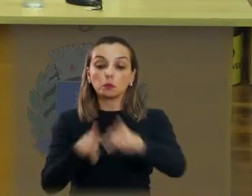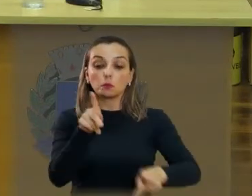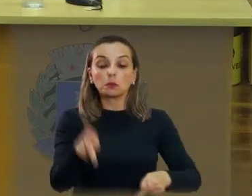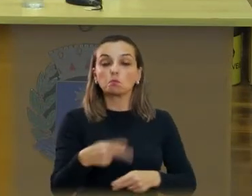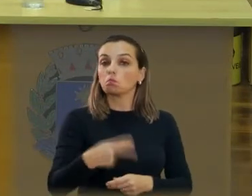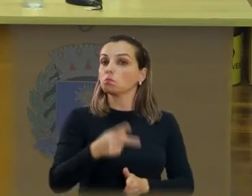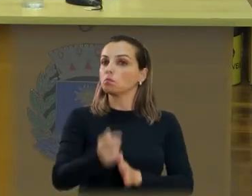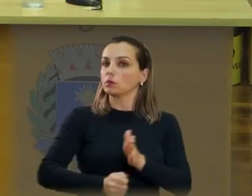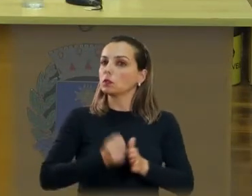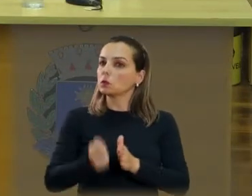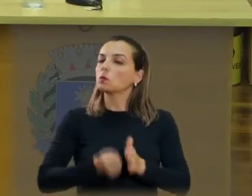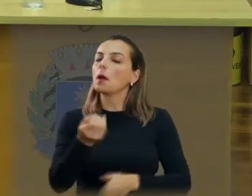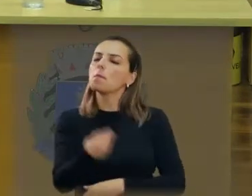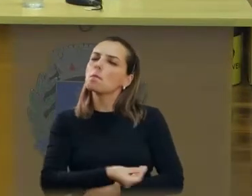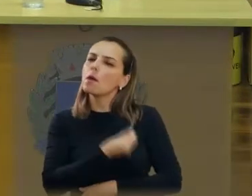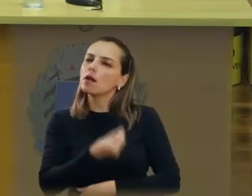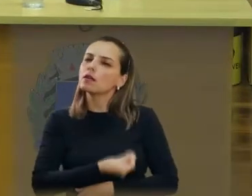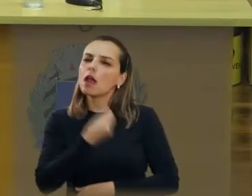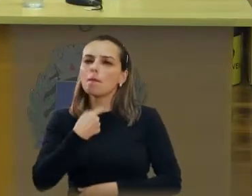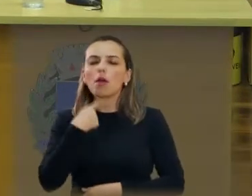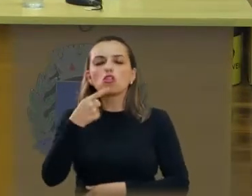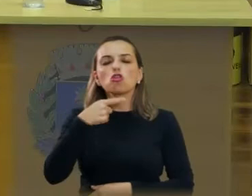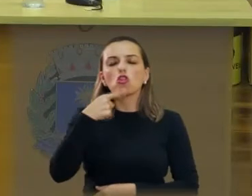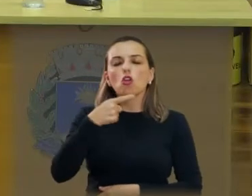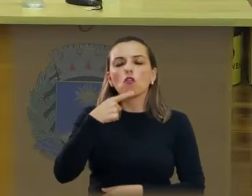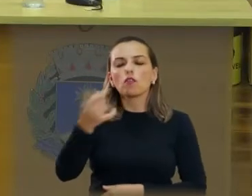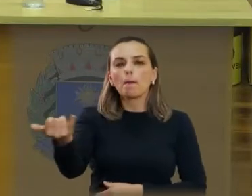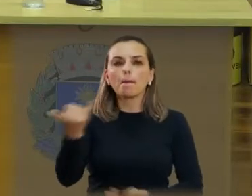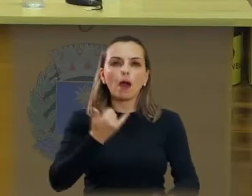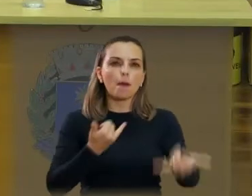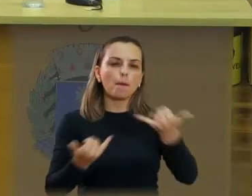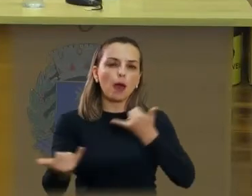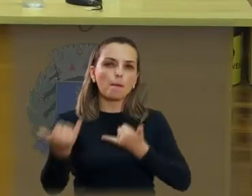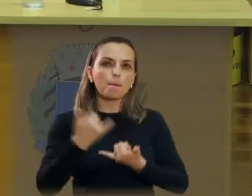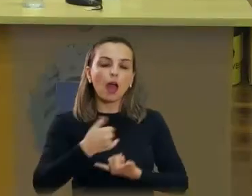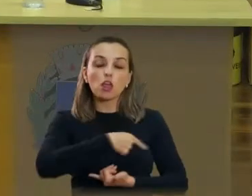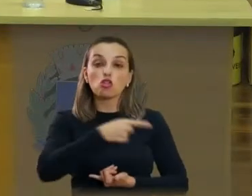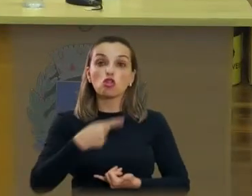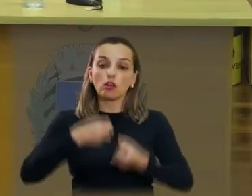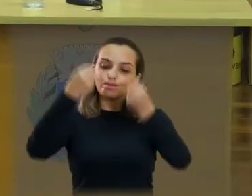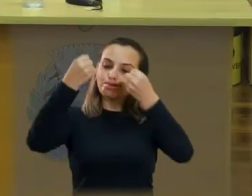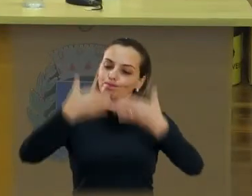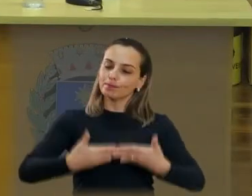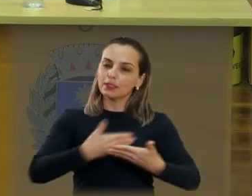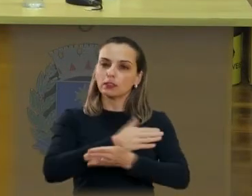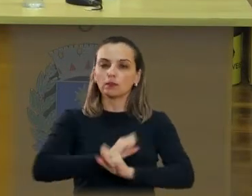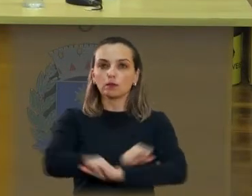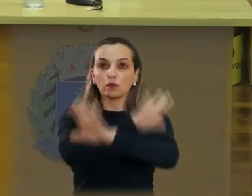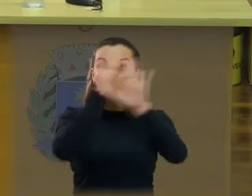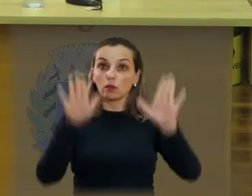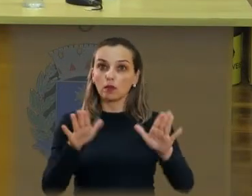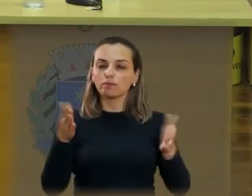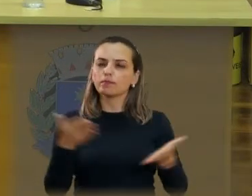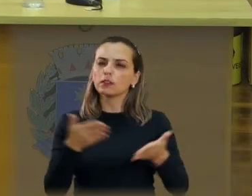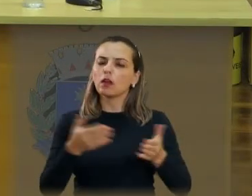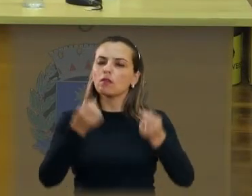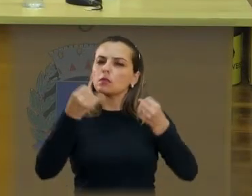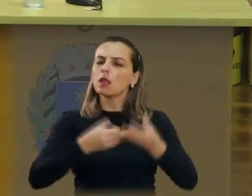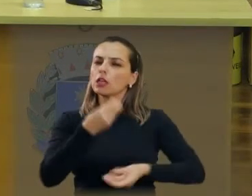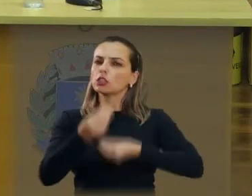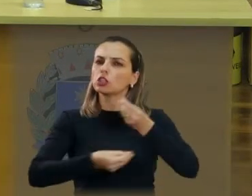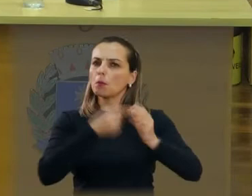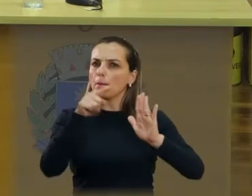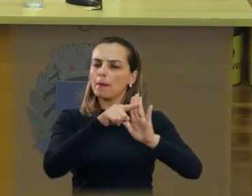araraquarense. Participem, mandem suas dúvidas, nós estamos aqui para saná-las. Eu vou dizer para vocês a ordem das falas, para que vocês